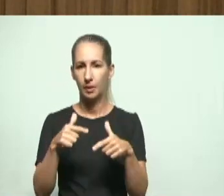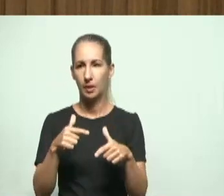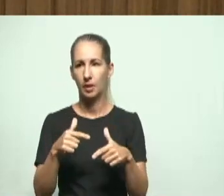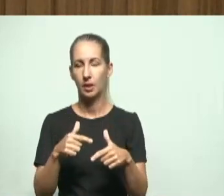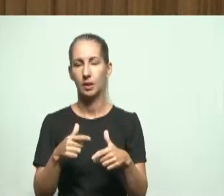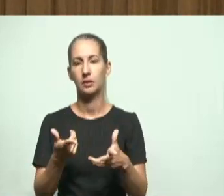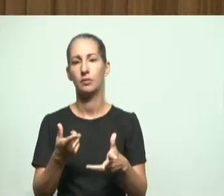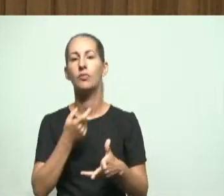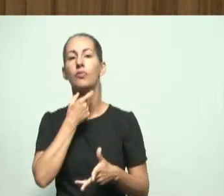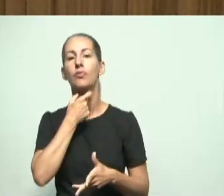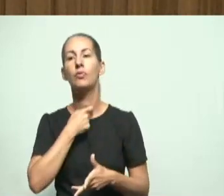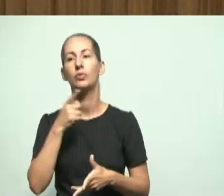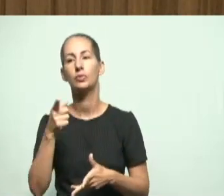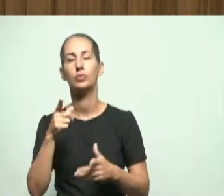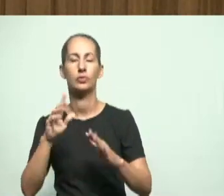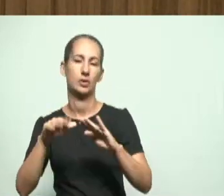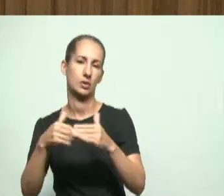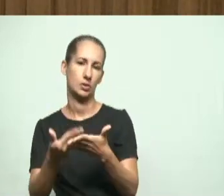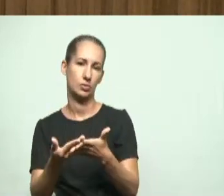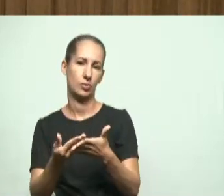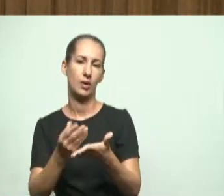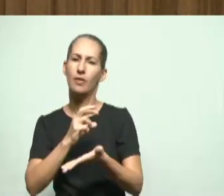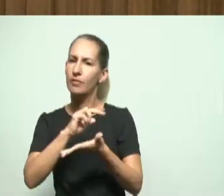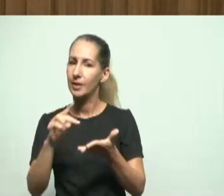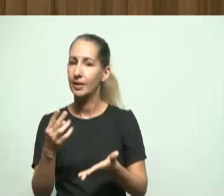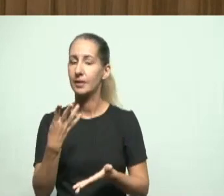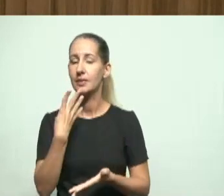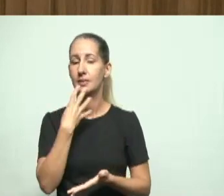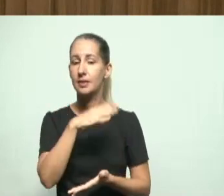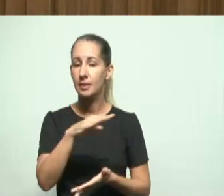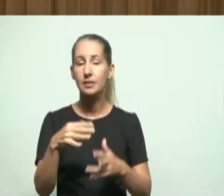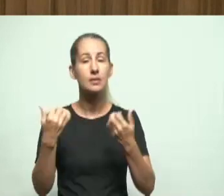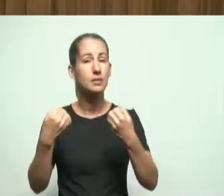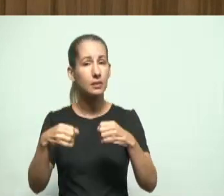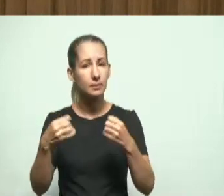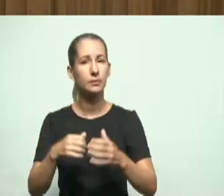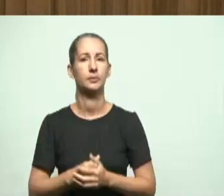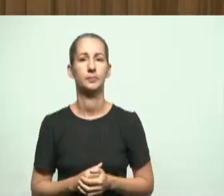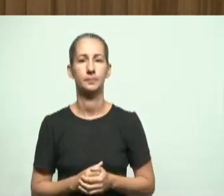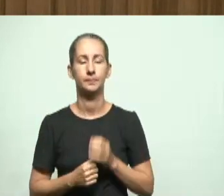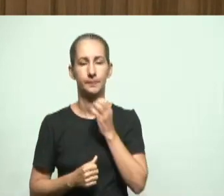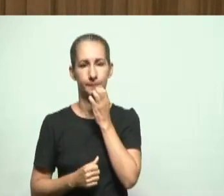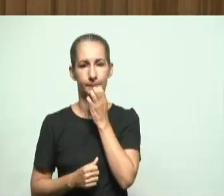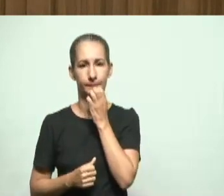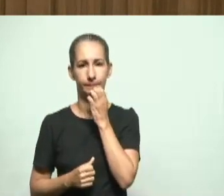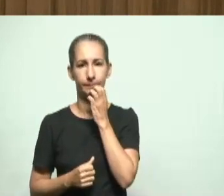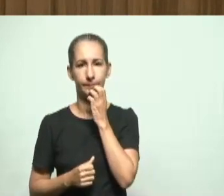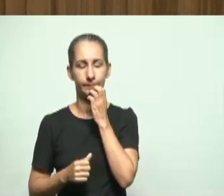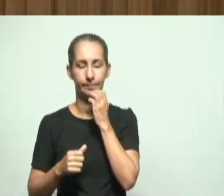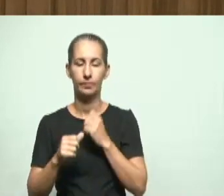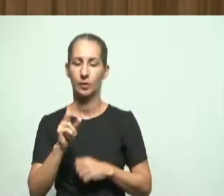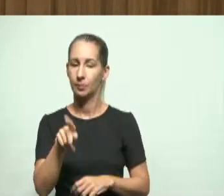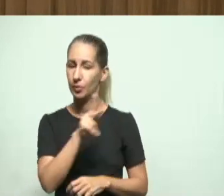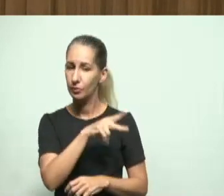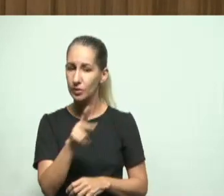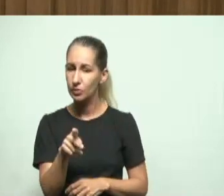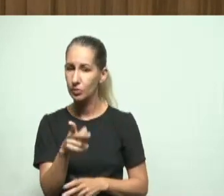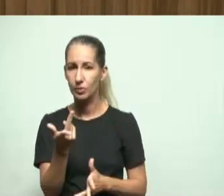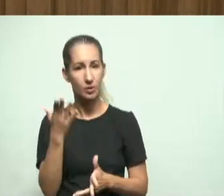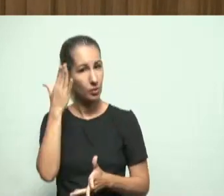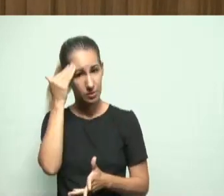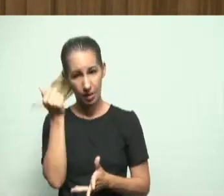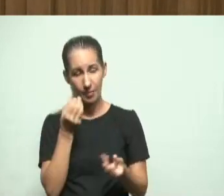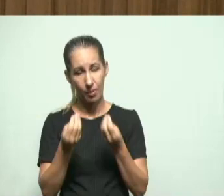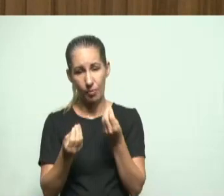em cada escola. Porque são muitas crianças que precisam, e os professores e professoras não estão preparadas